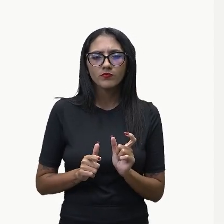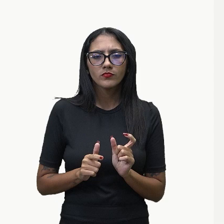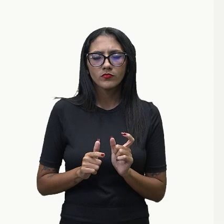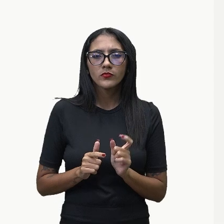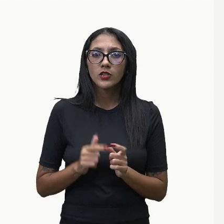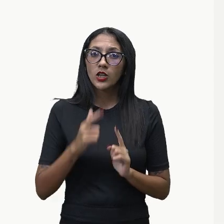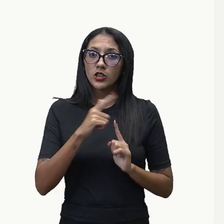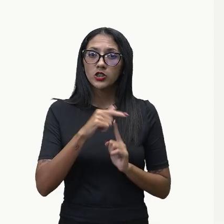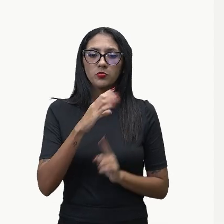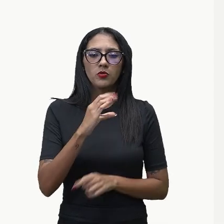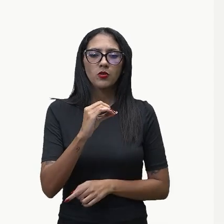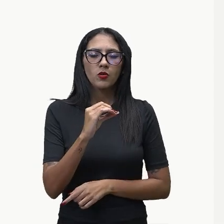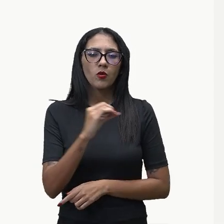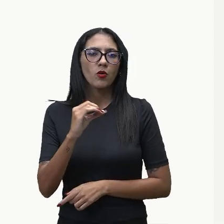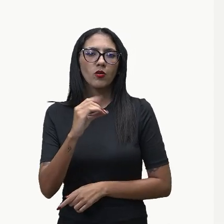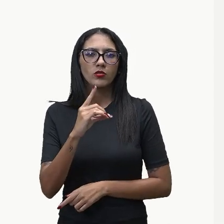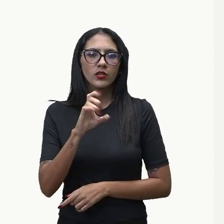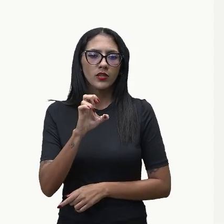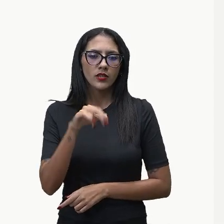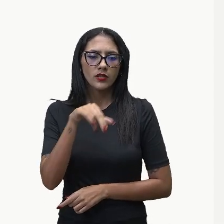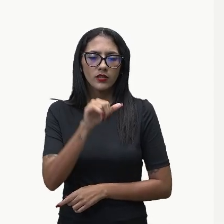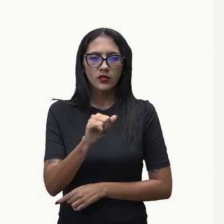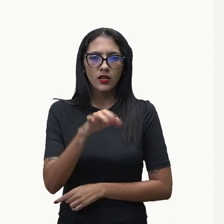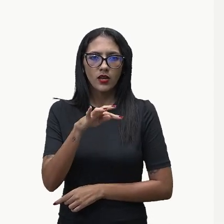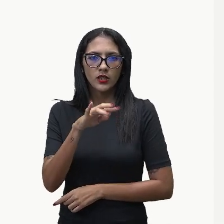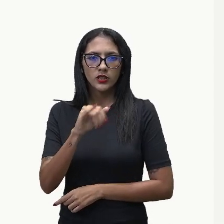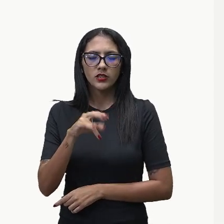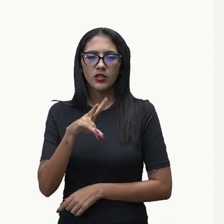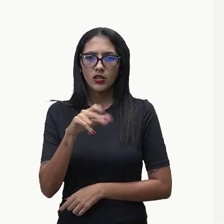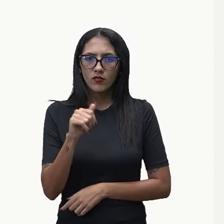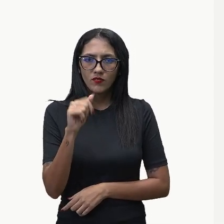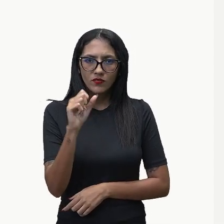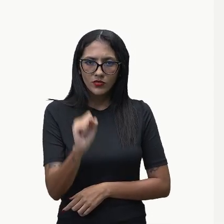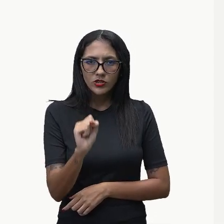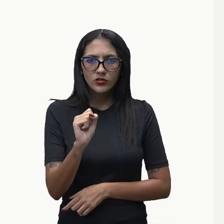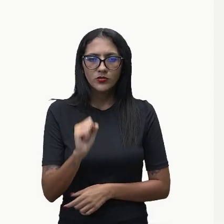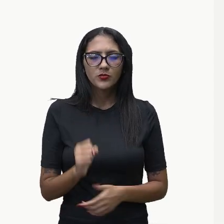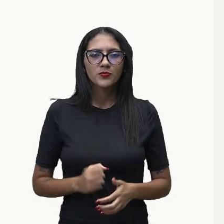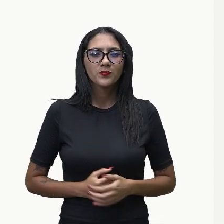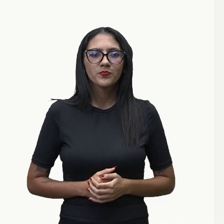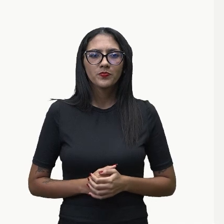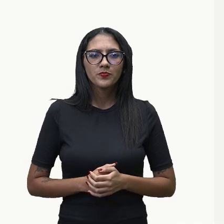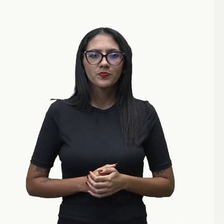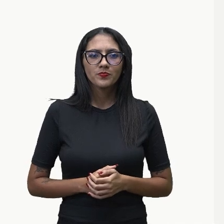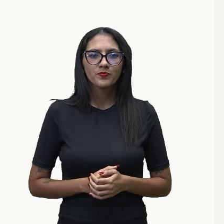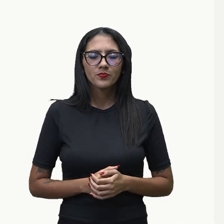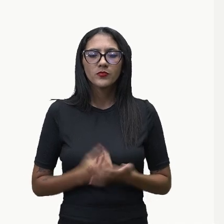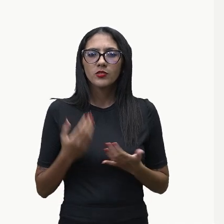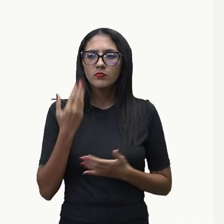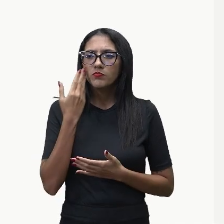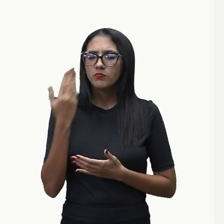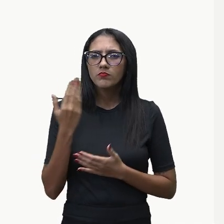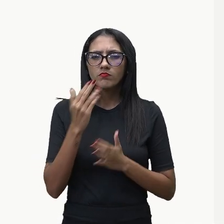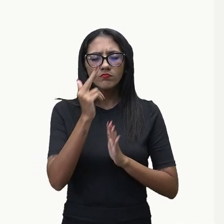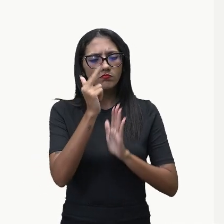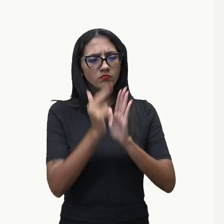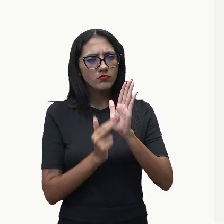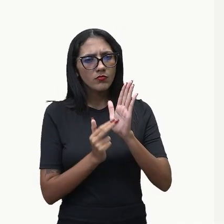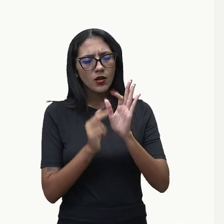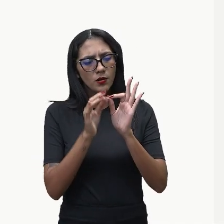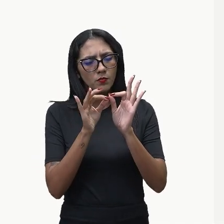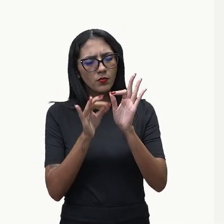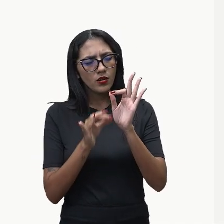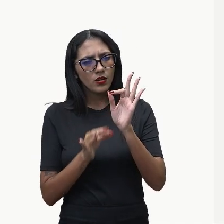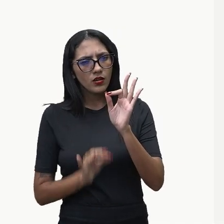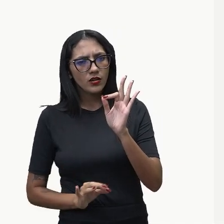coordenativas, ok? Então, quando nós seguimos na leitura do nosso texto, logo aqui dos primeiros versos, na sequência, observe que